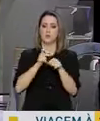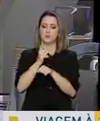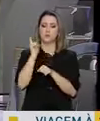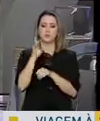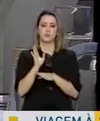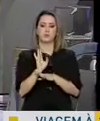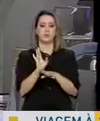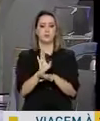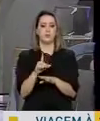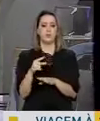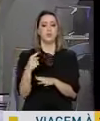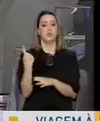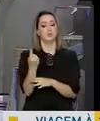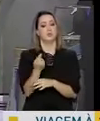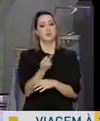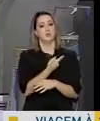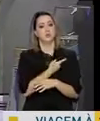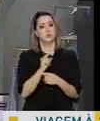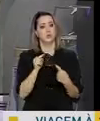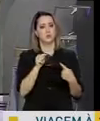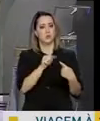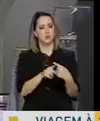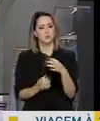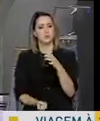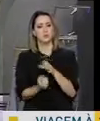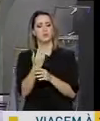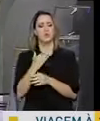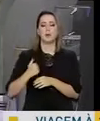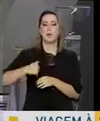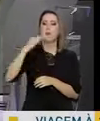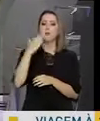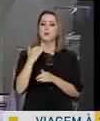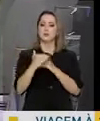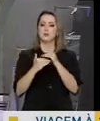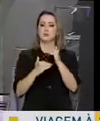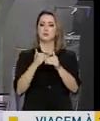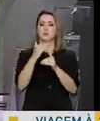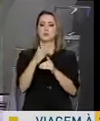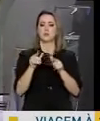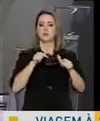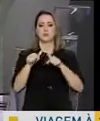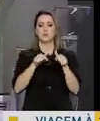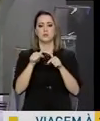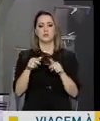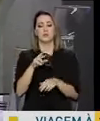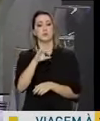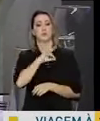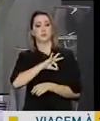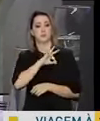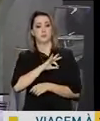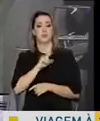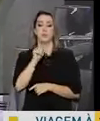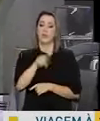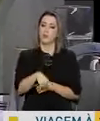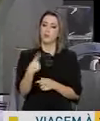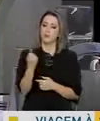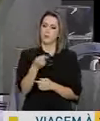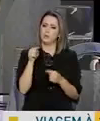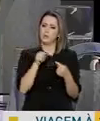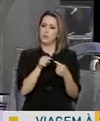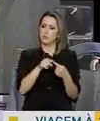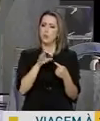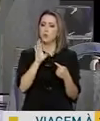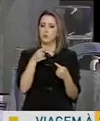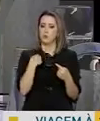contribuição adicional para a nossa meta de criar mais crescimentos, mais empregos e mais renda. E, aliás, nesse ponto